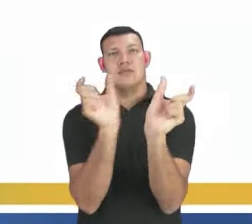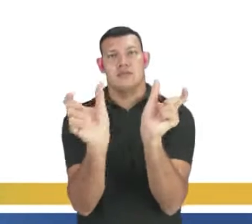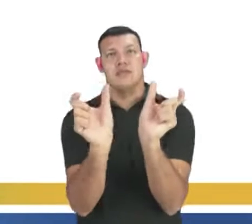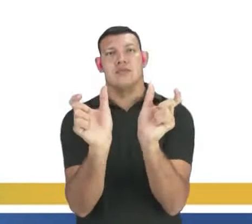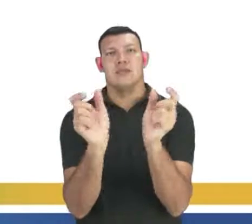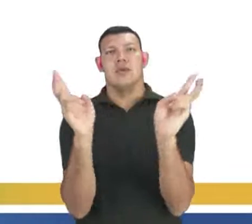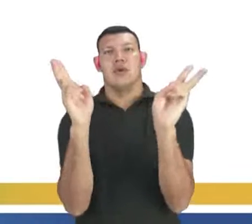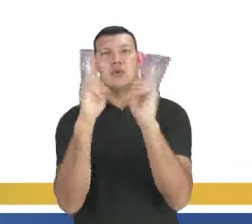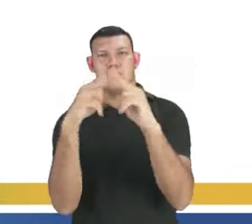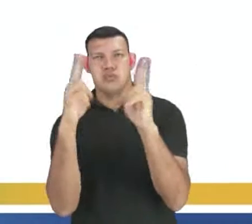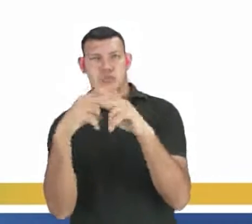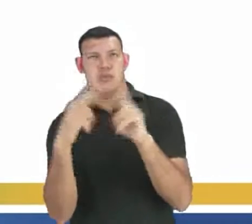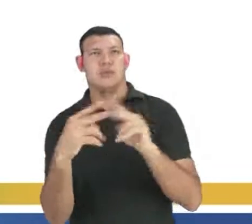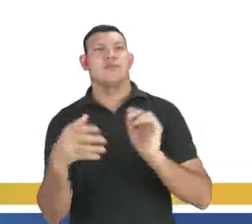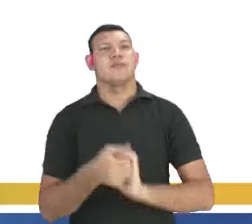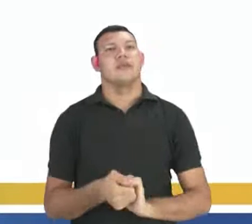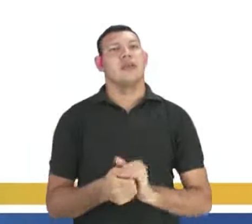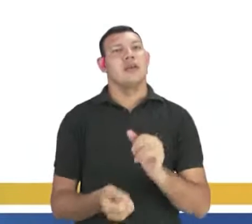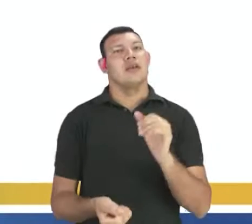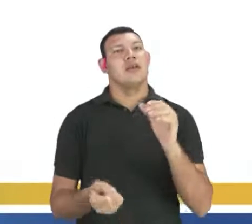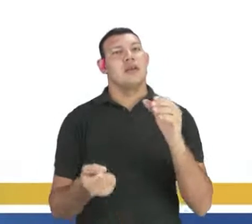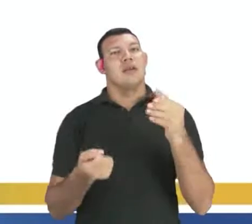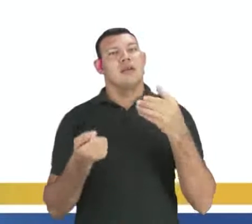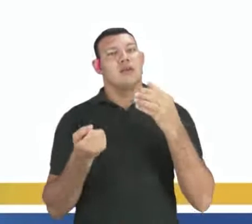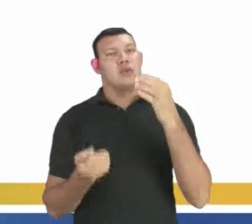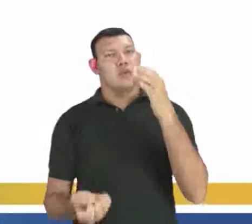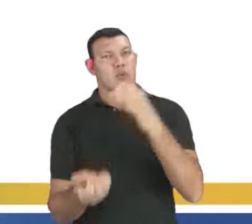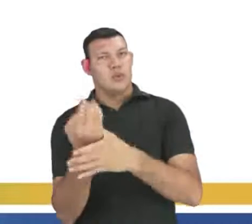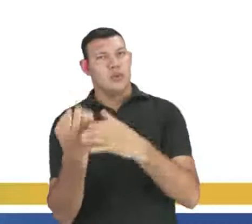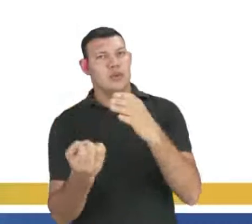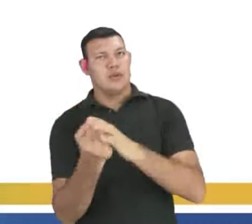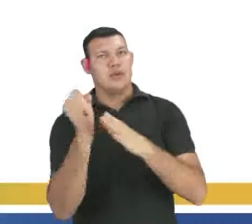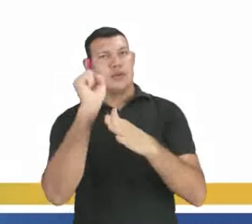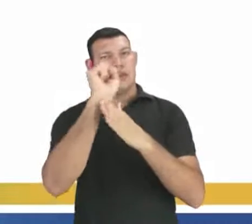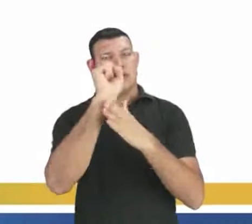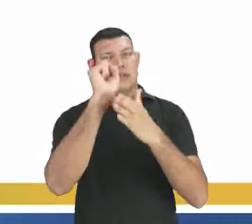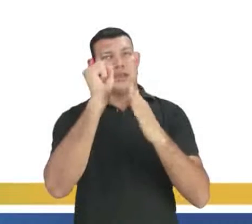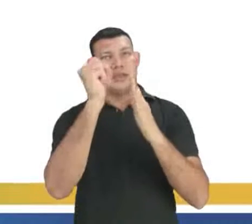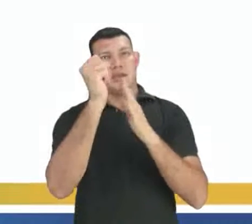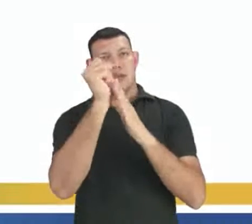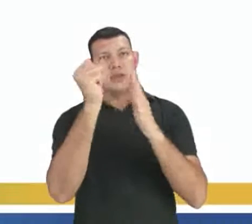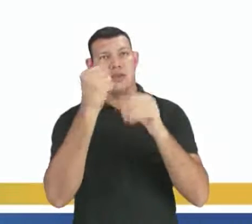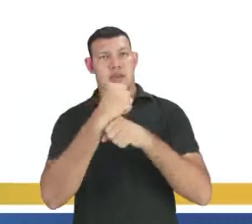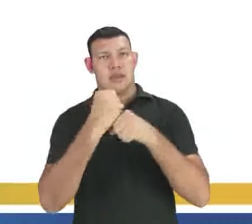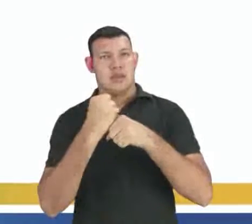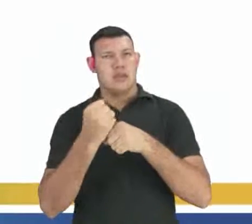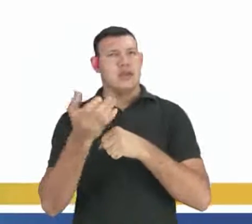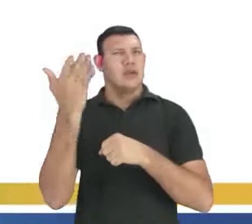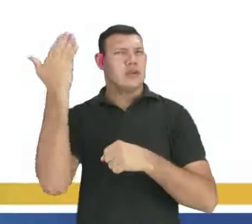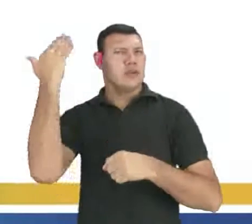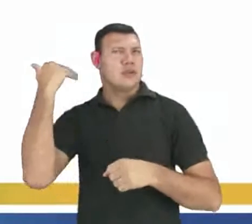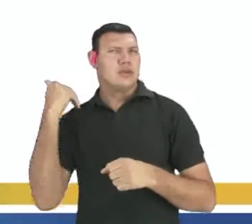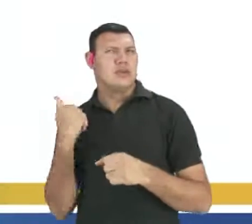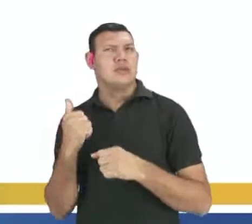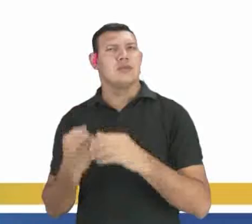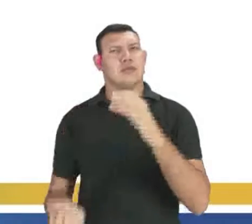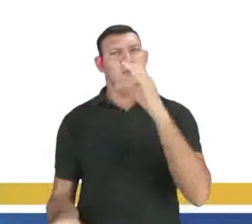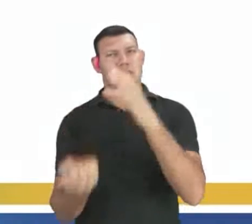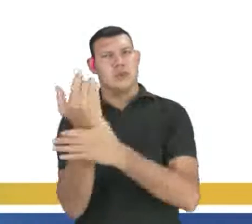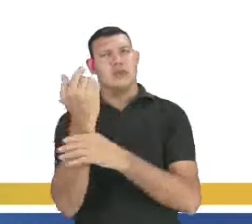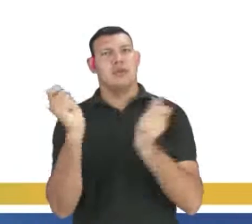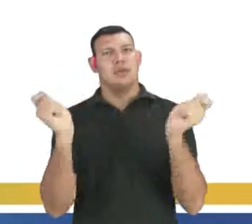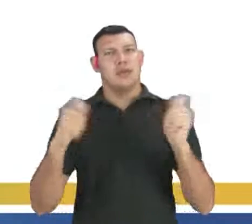séculos atrás, originadas pela necessidade de autodefesa. Na luta entre tribos, os